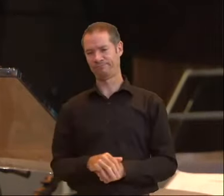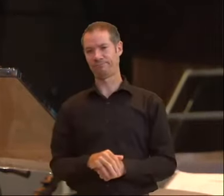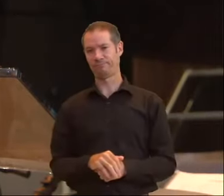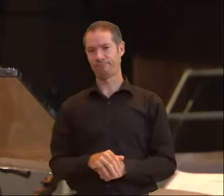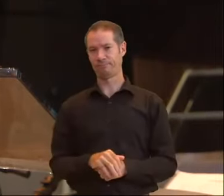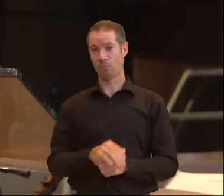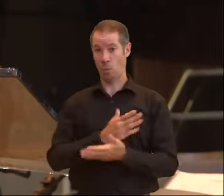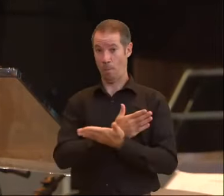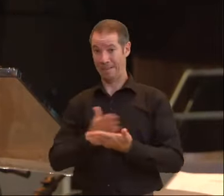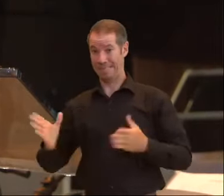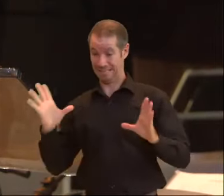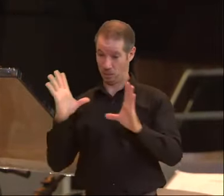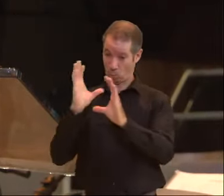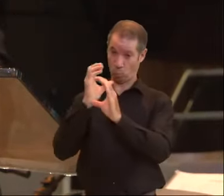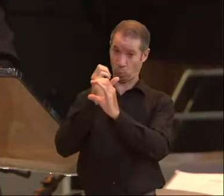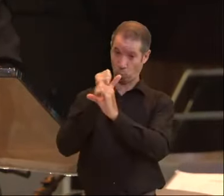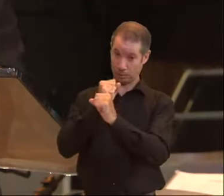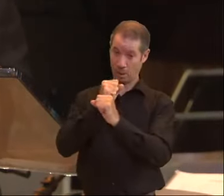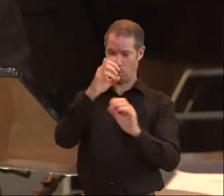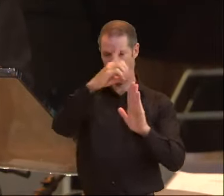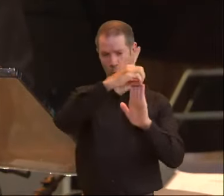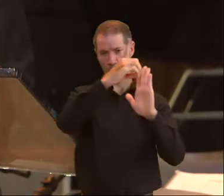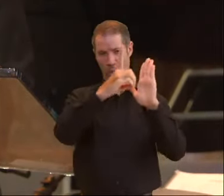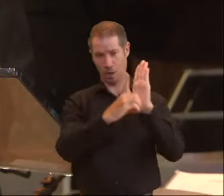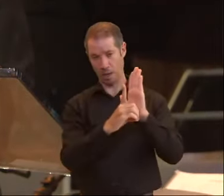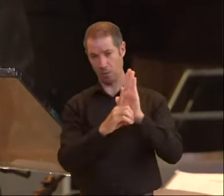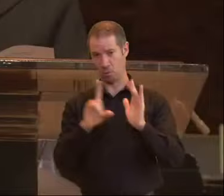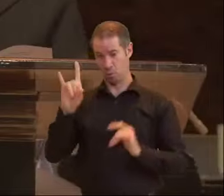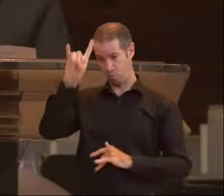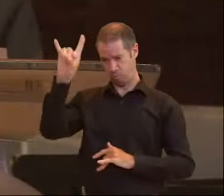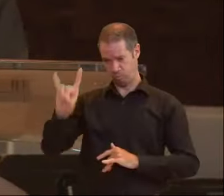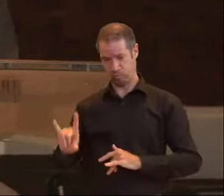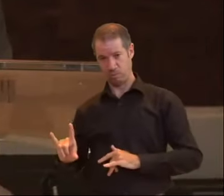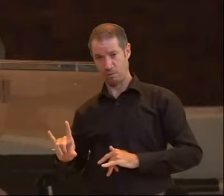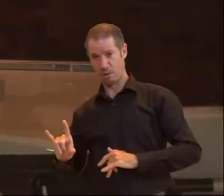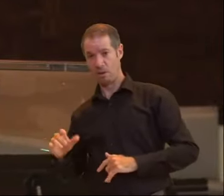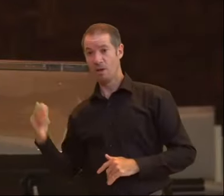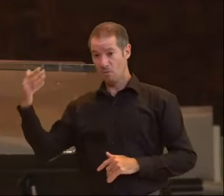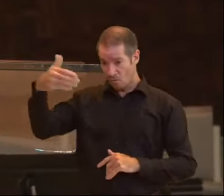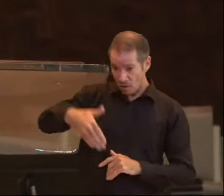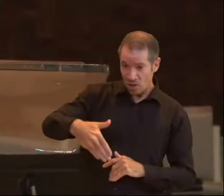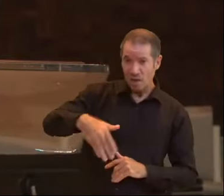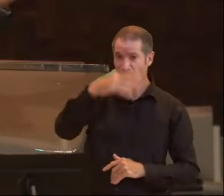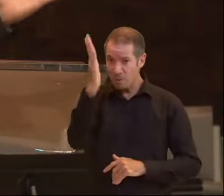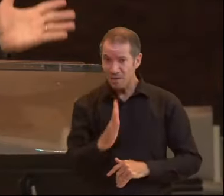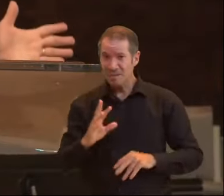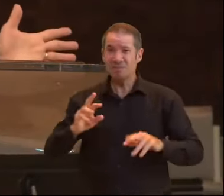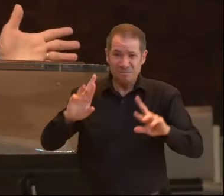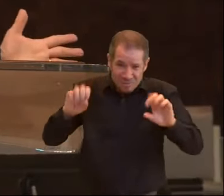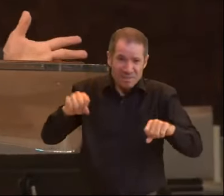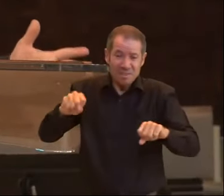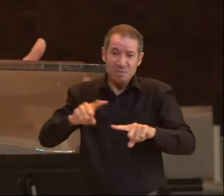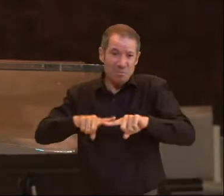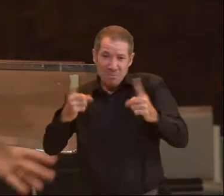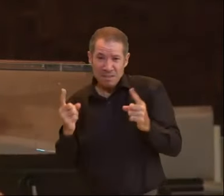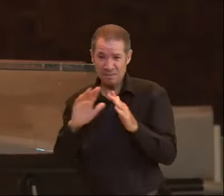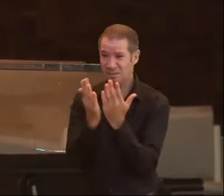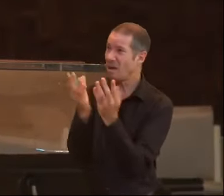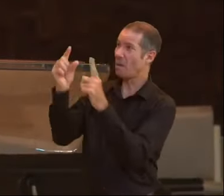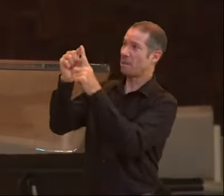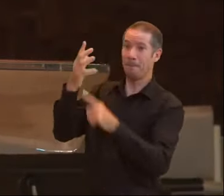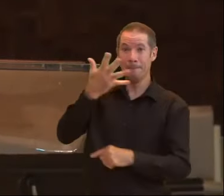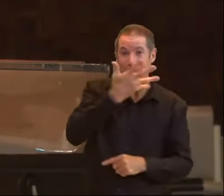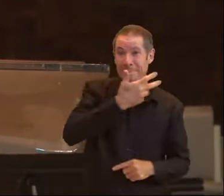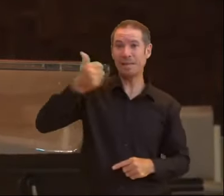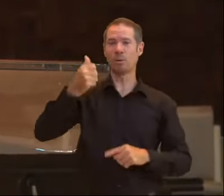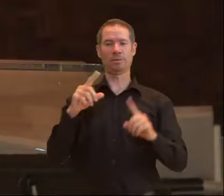em total ação esse decreto lá na Bolívia. Vai chegar aqui? Vai, mas pastor, a Bíblia não fala em